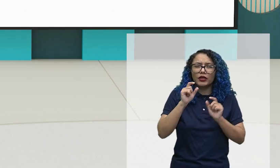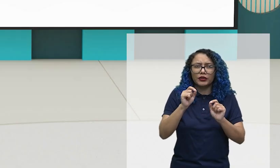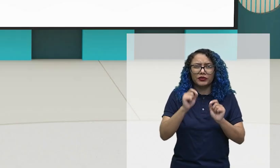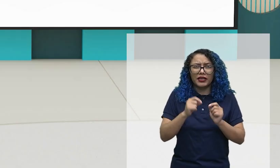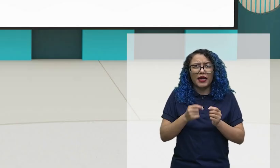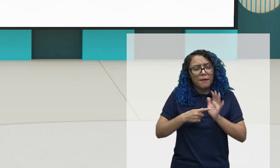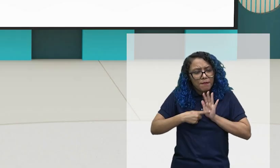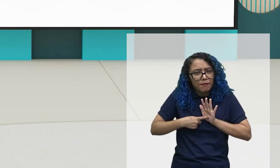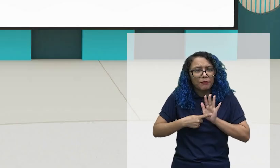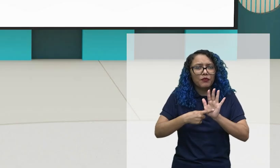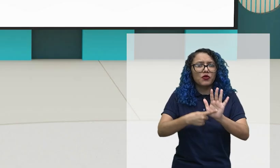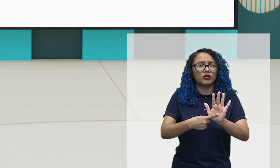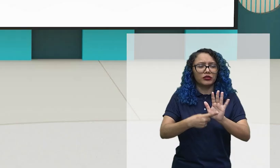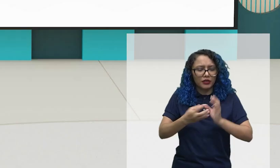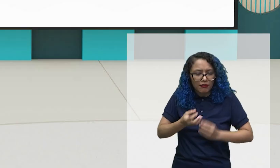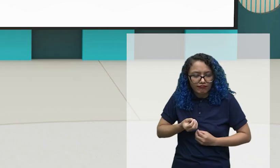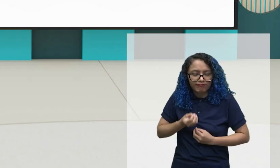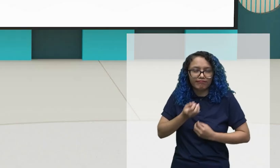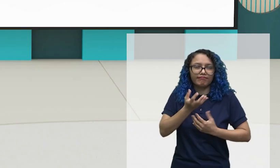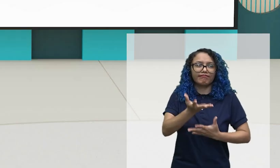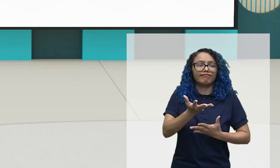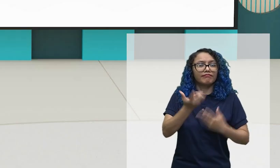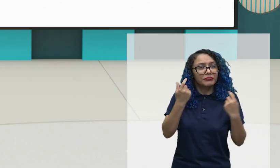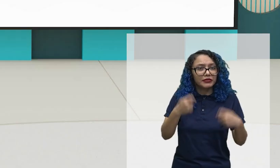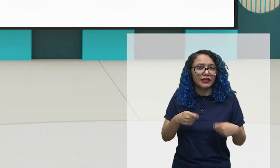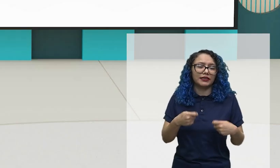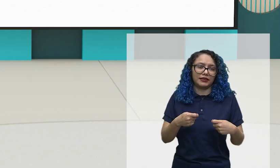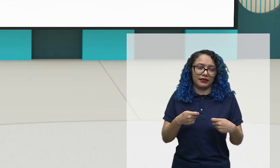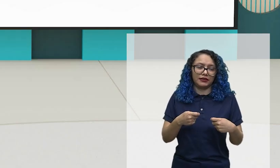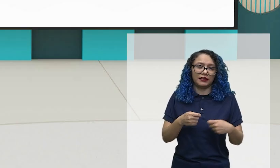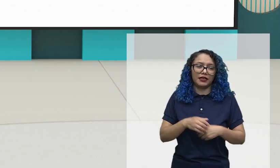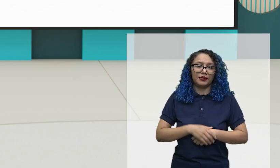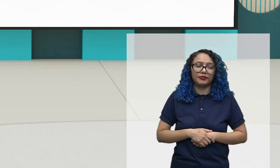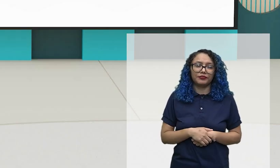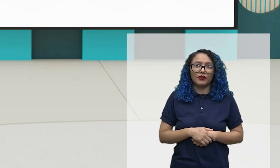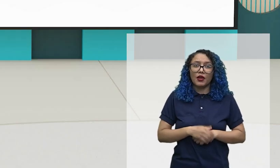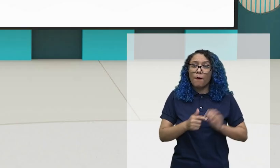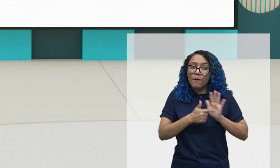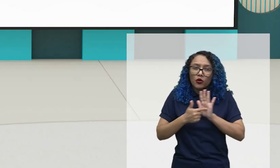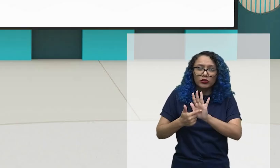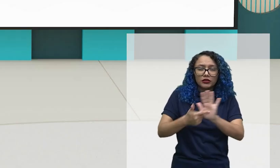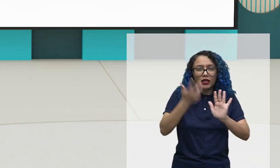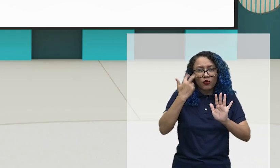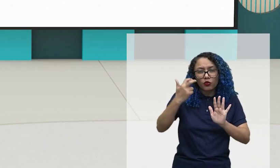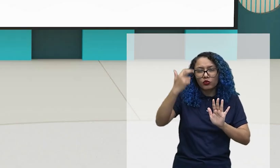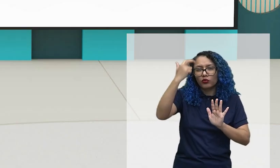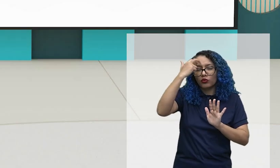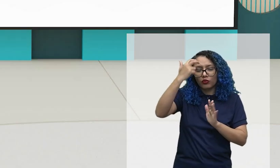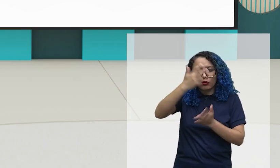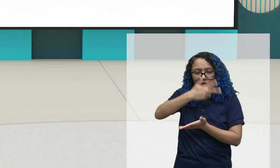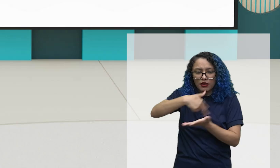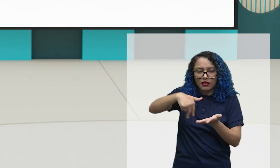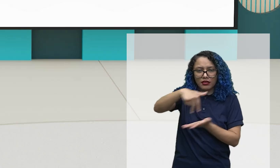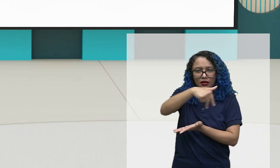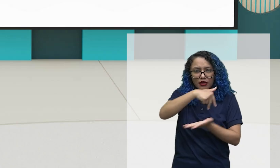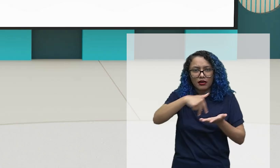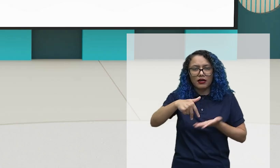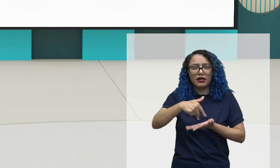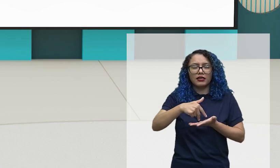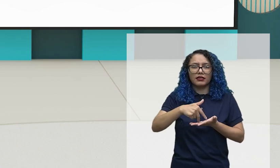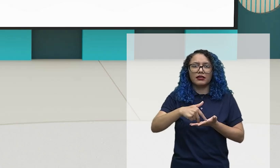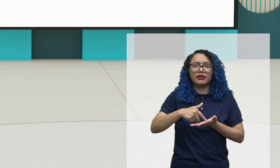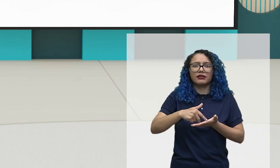trazer à tona aquilo que tanto te instiga. Então é perceber que expressar a nossa cultura,